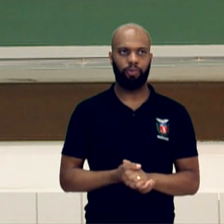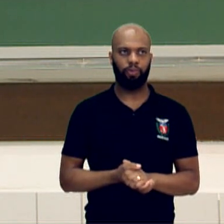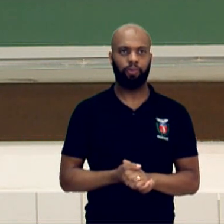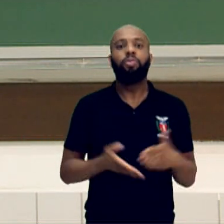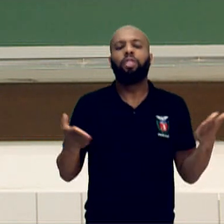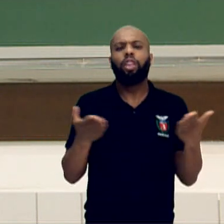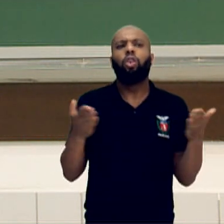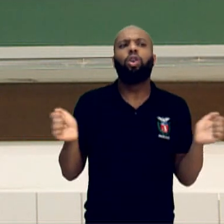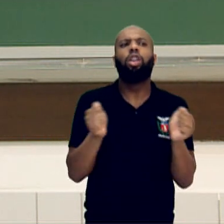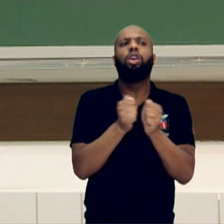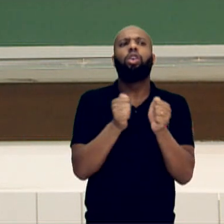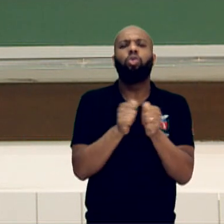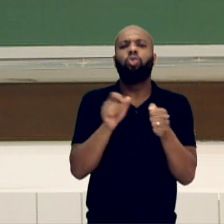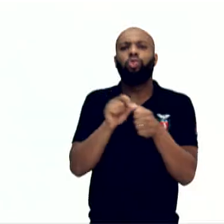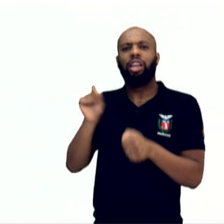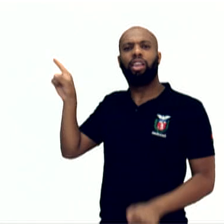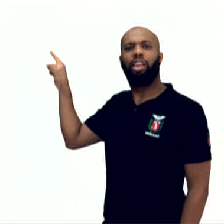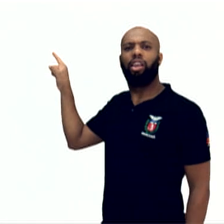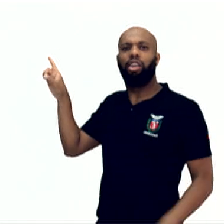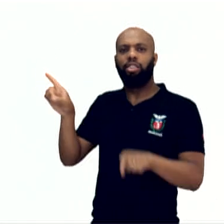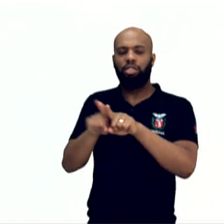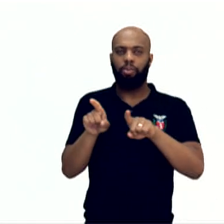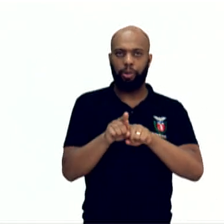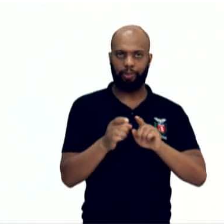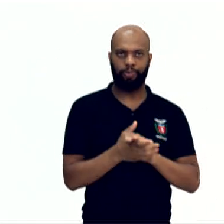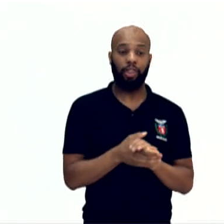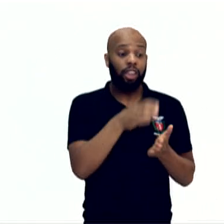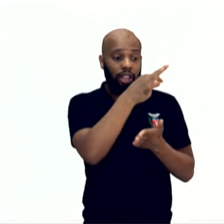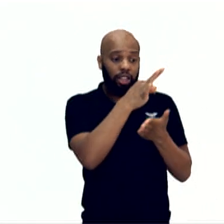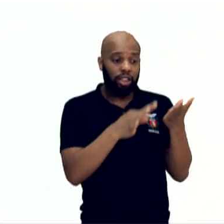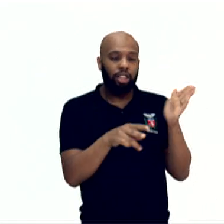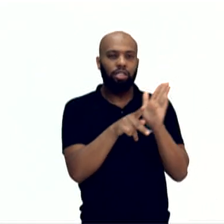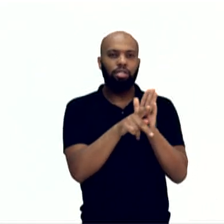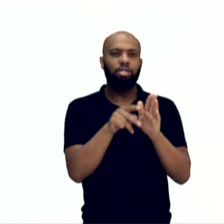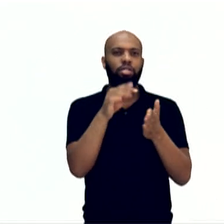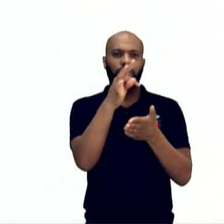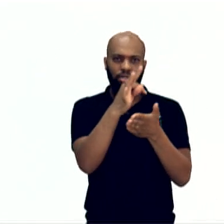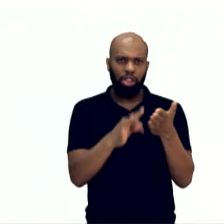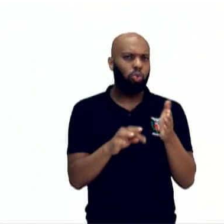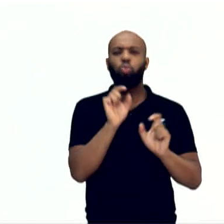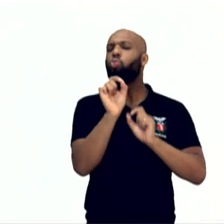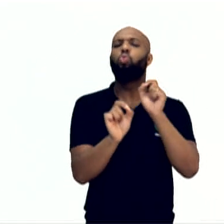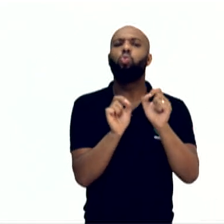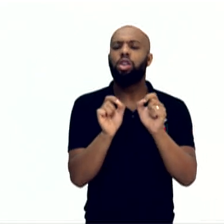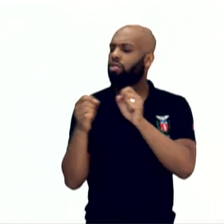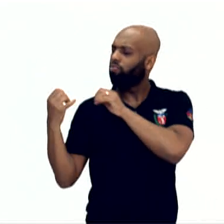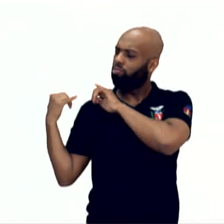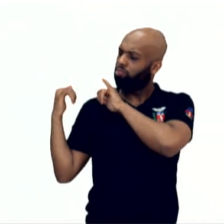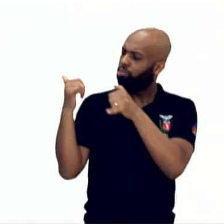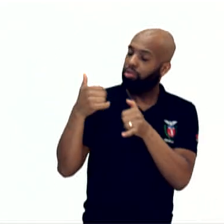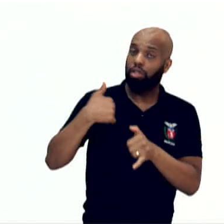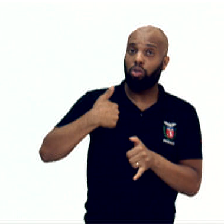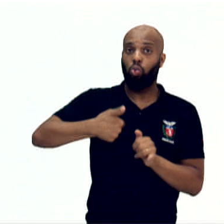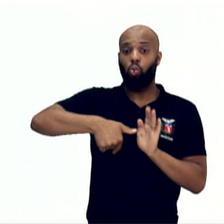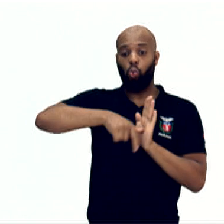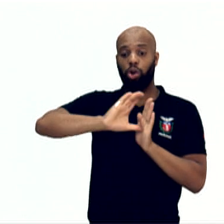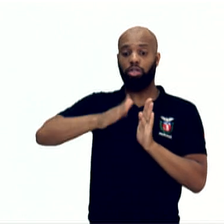Então, juntos, vamos fazer esse. Podemos dizer que o tema desses textos são a lenda que eu contei para